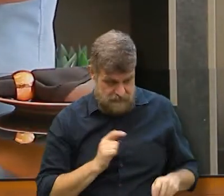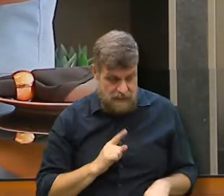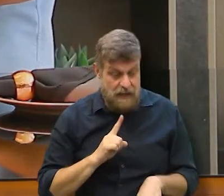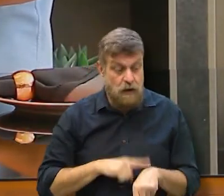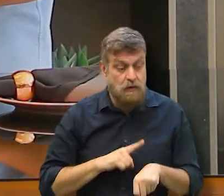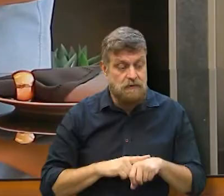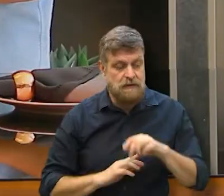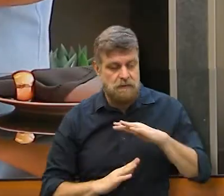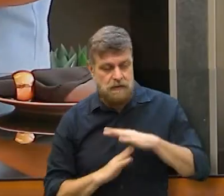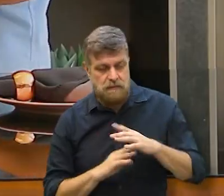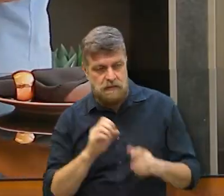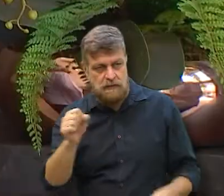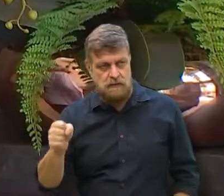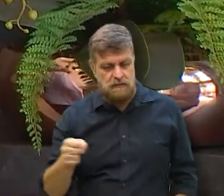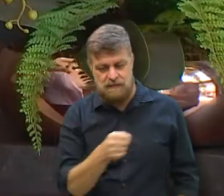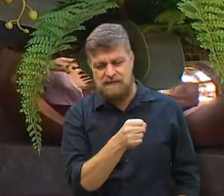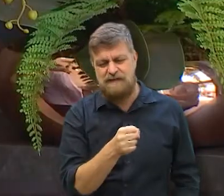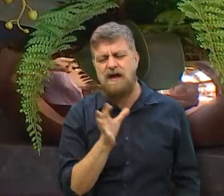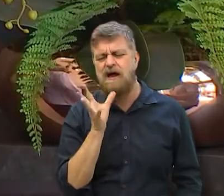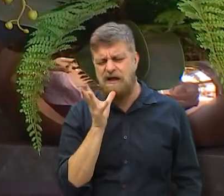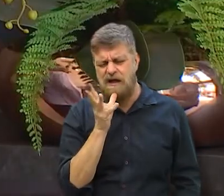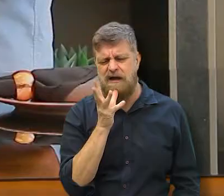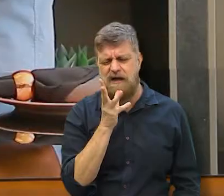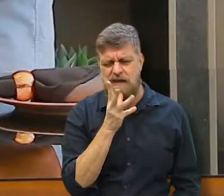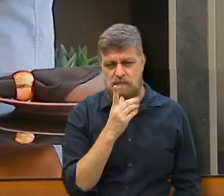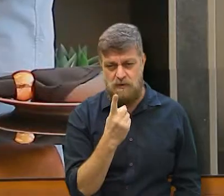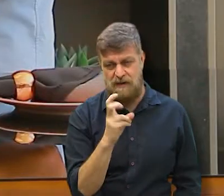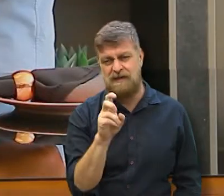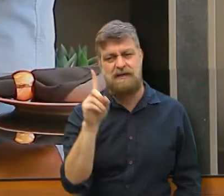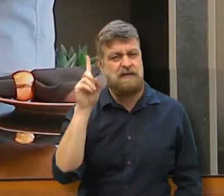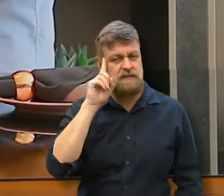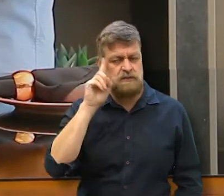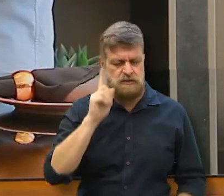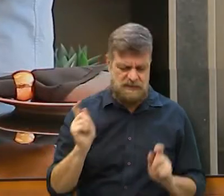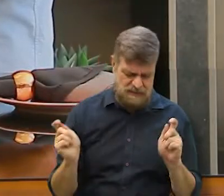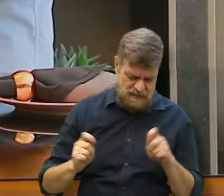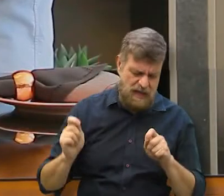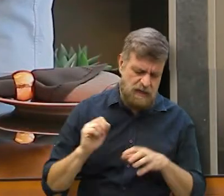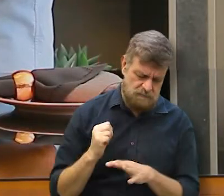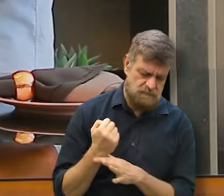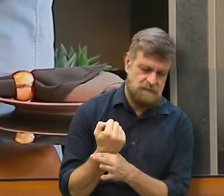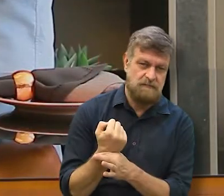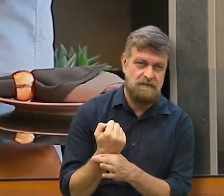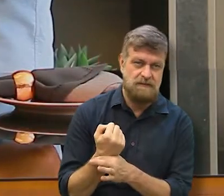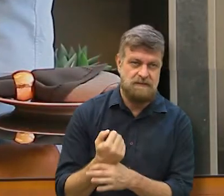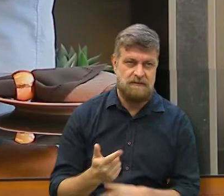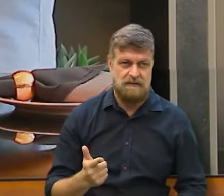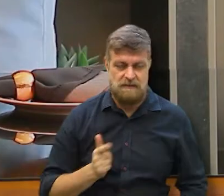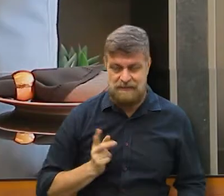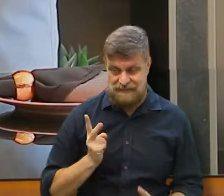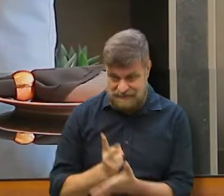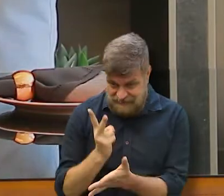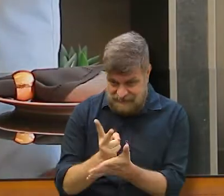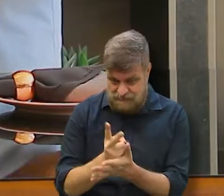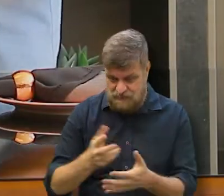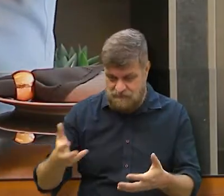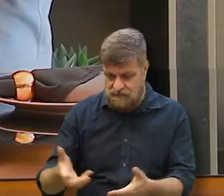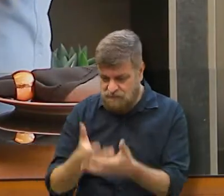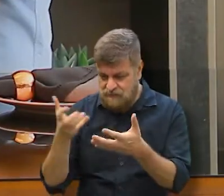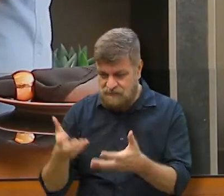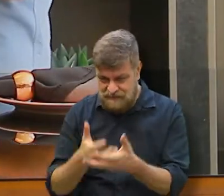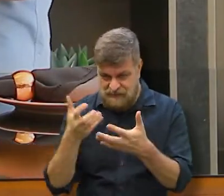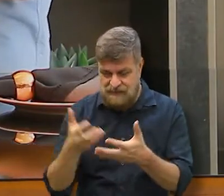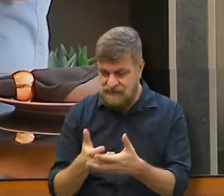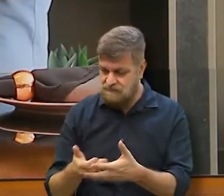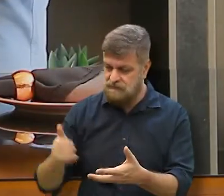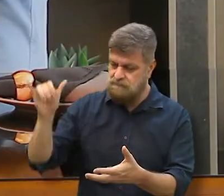para aguentar quanto tempo na geladeira? Ah, ele dura bastante. Dura? Uns 15 dias com segurança. Entendi, porque toda vez que você fizer a